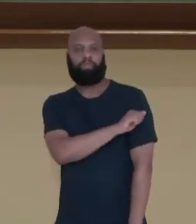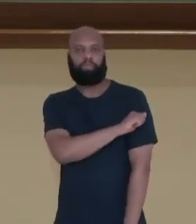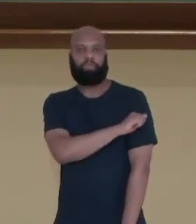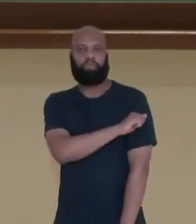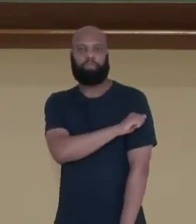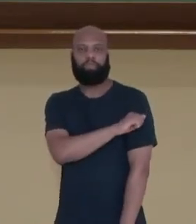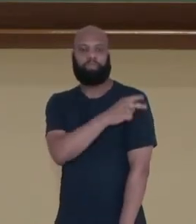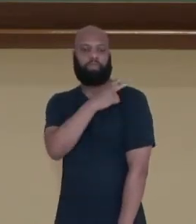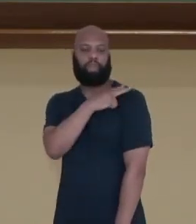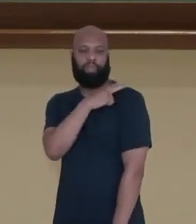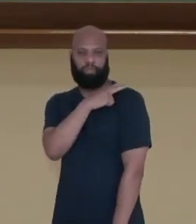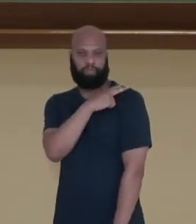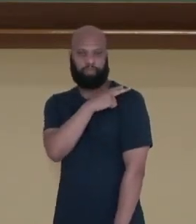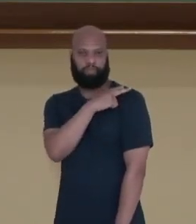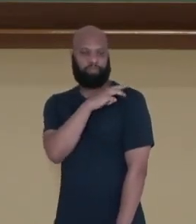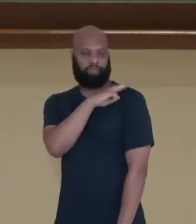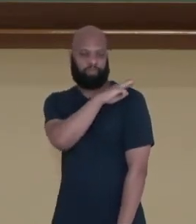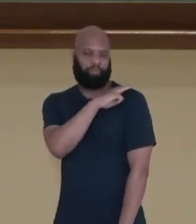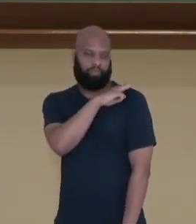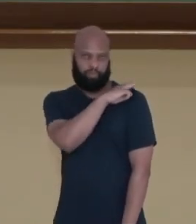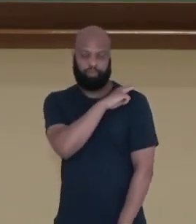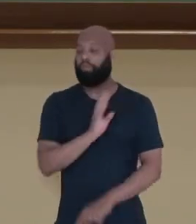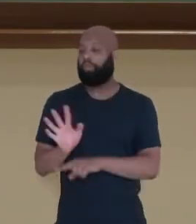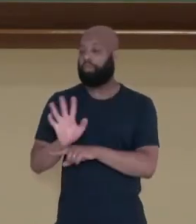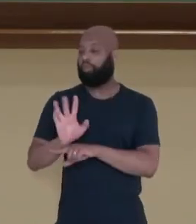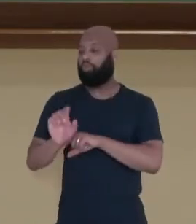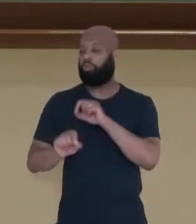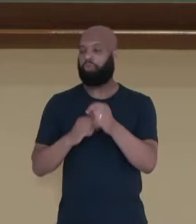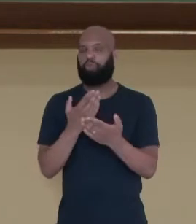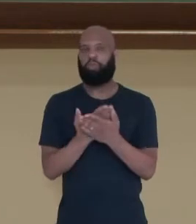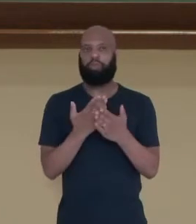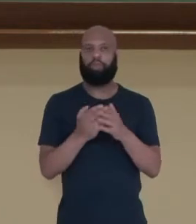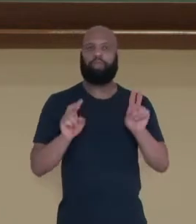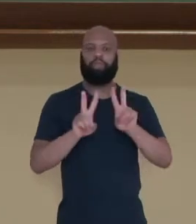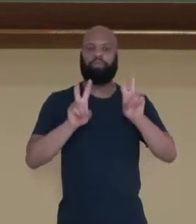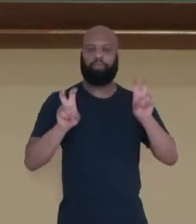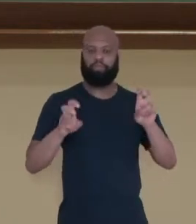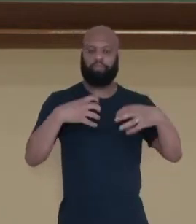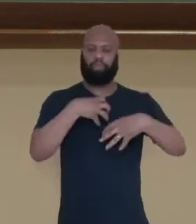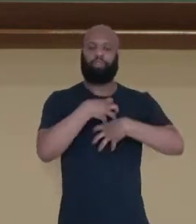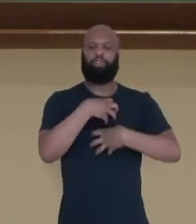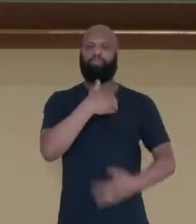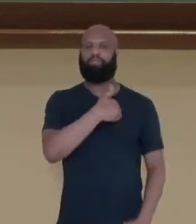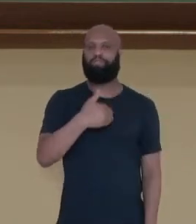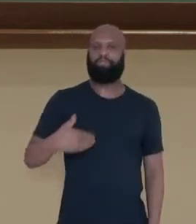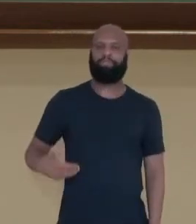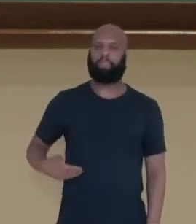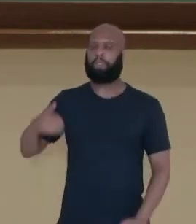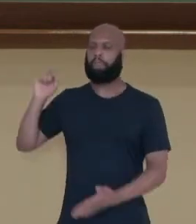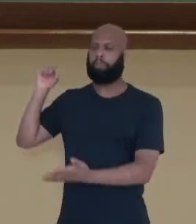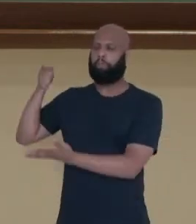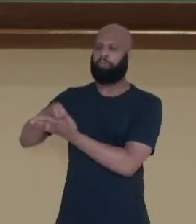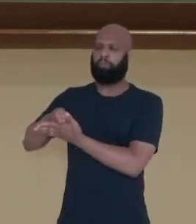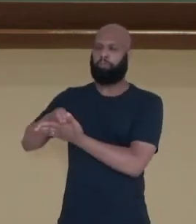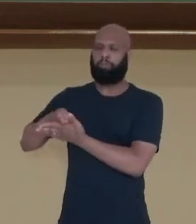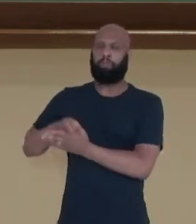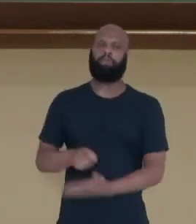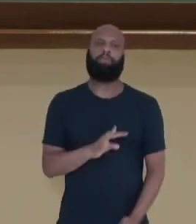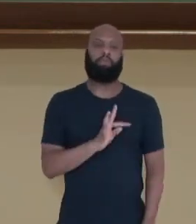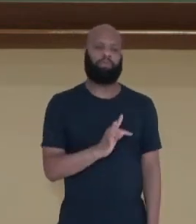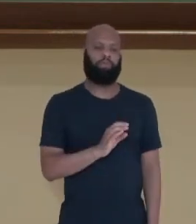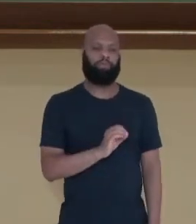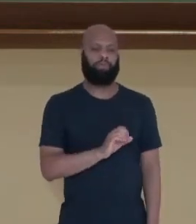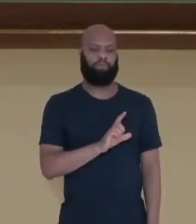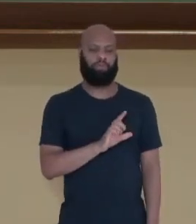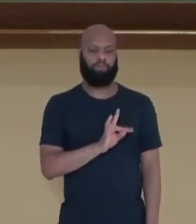estudantes da segunda série do ensino médio. Neste vídeo, vamos falar sobre o totalitarismo. Vamos